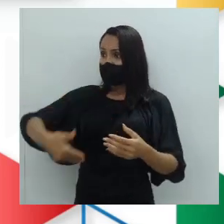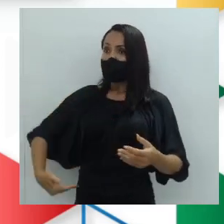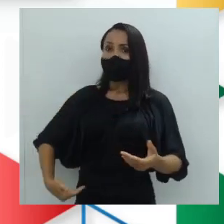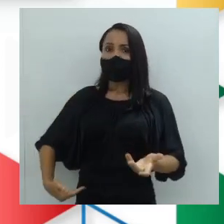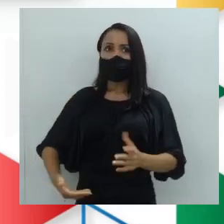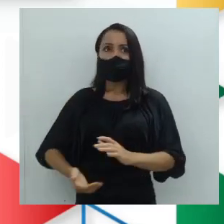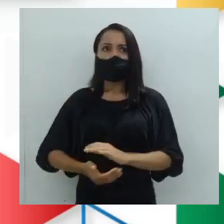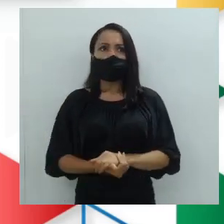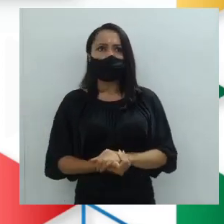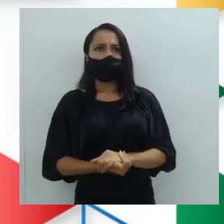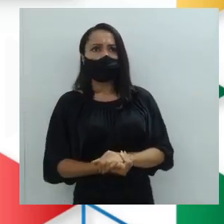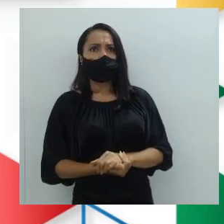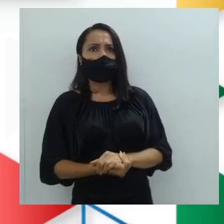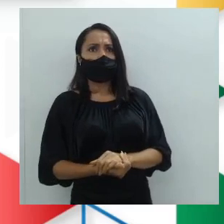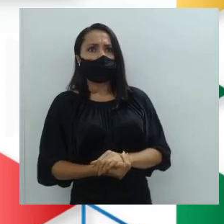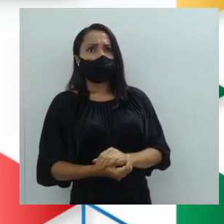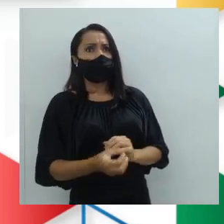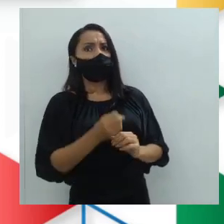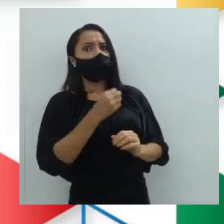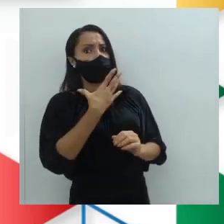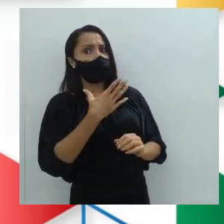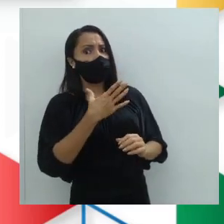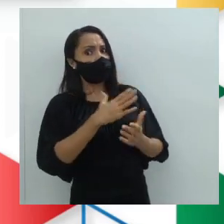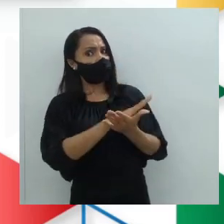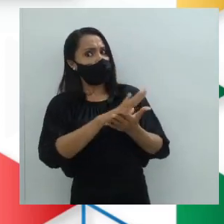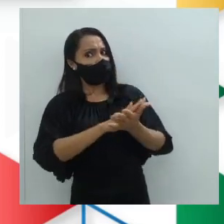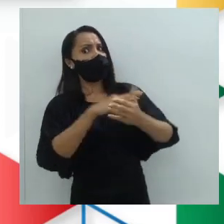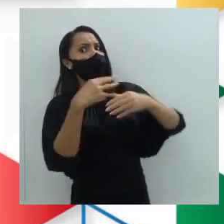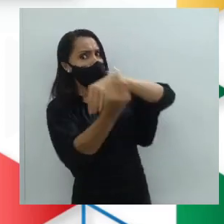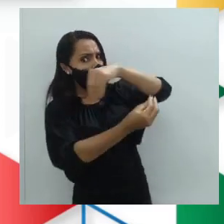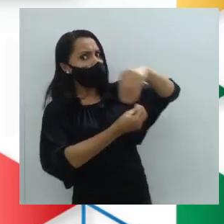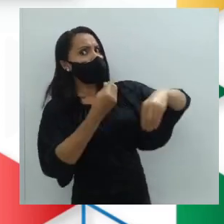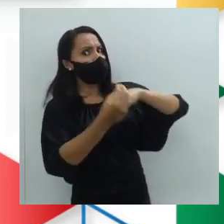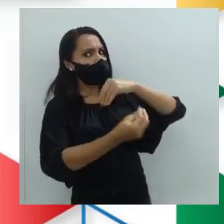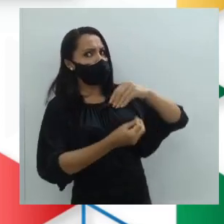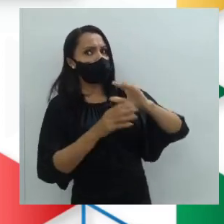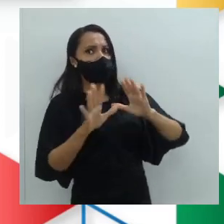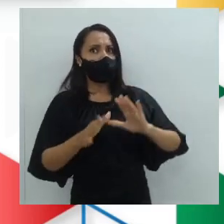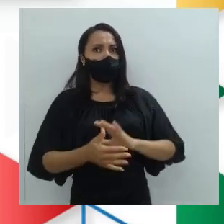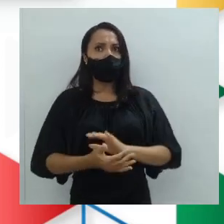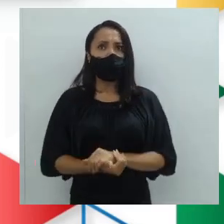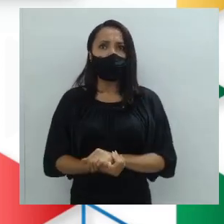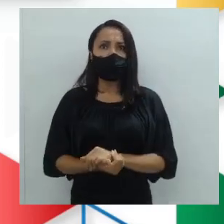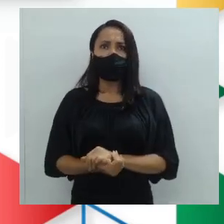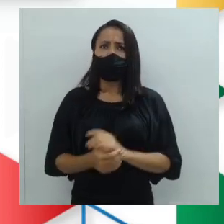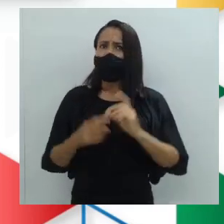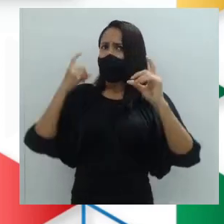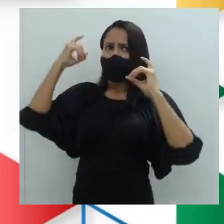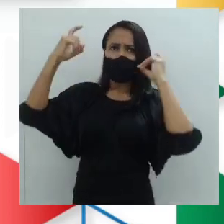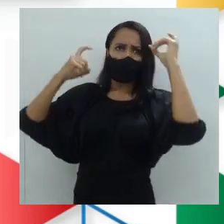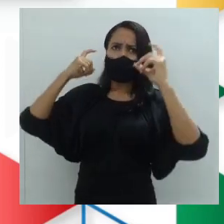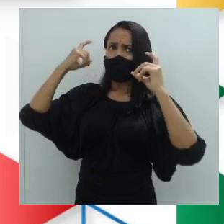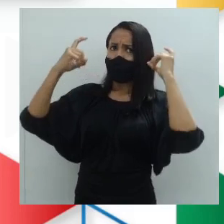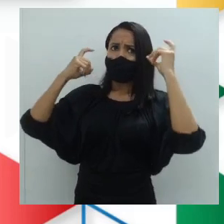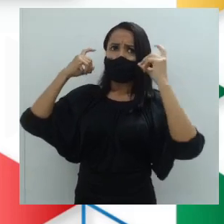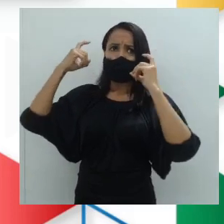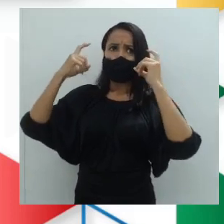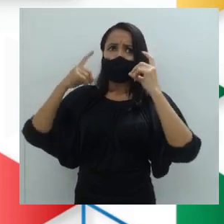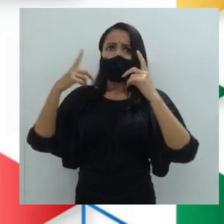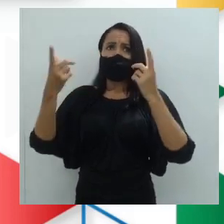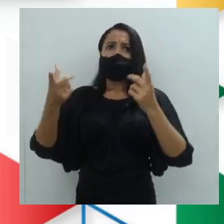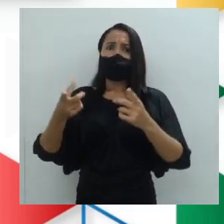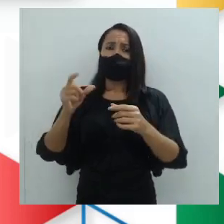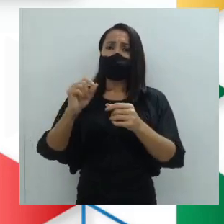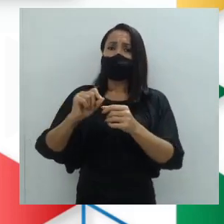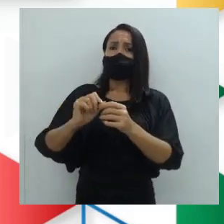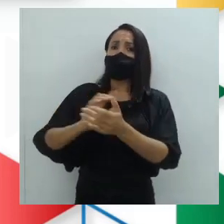governo. Aí a mãe diz, bom, nada de bagunça, hein? Aí Mafalda diz, não se preocupe,